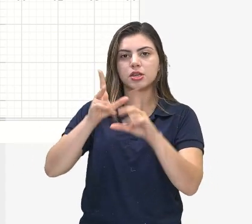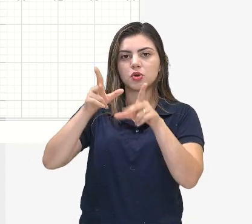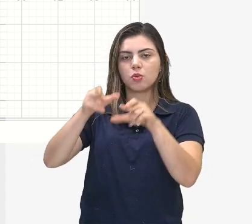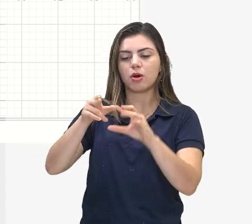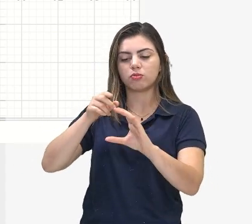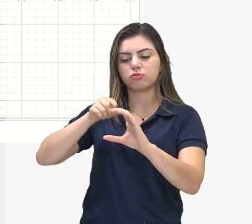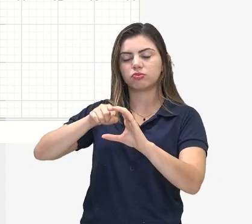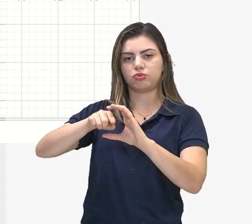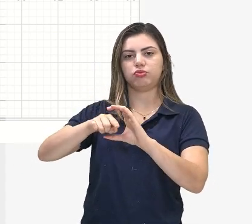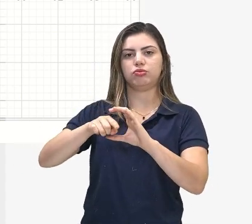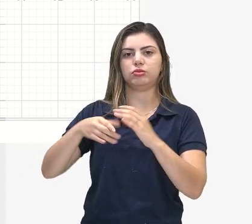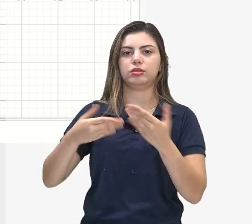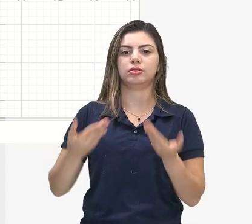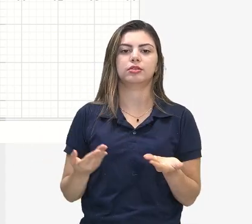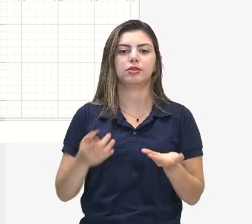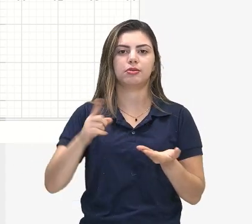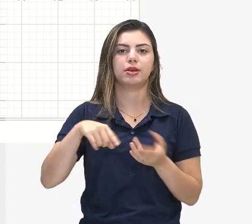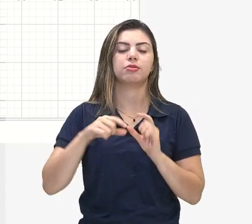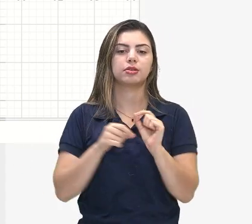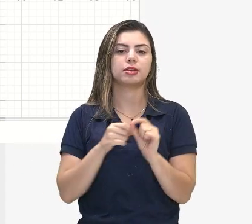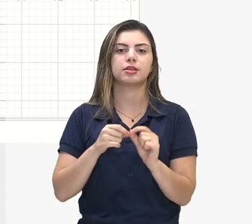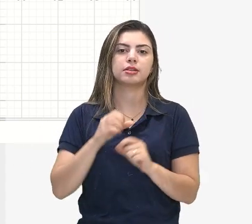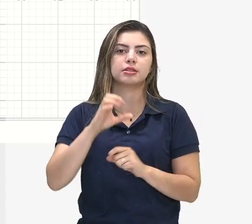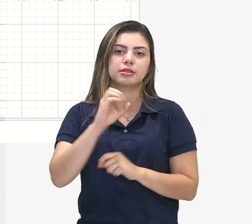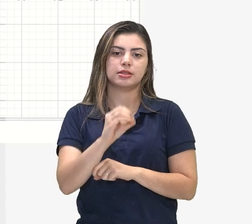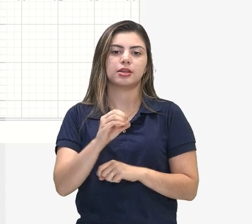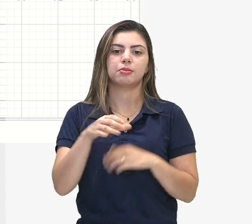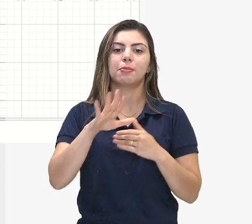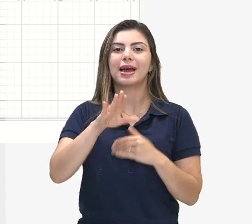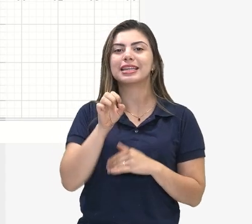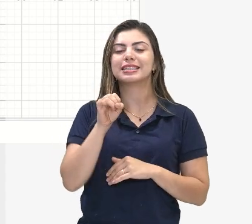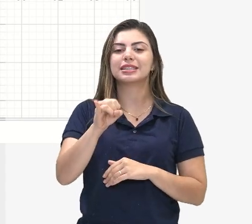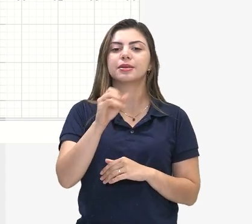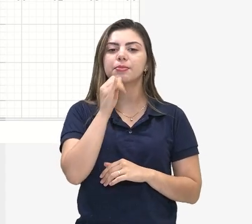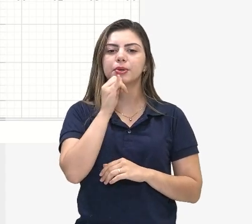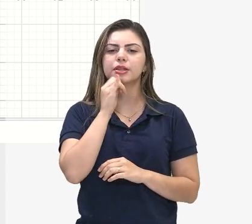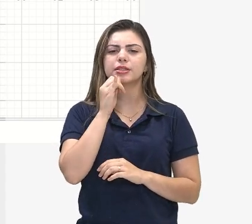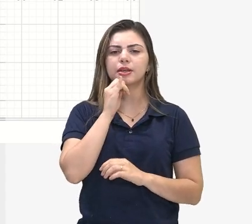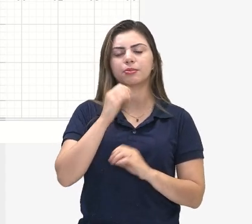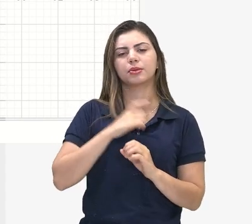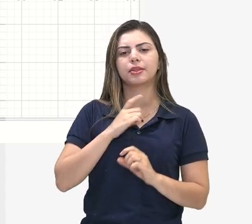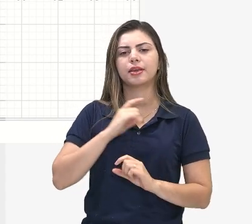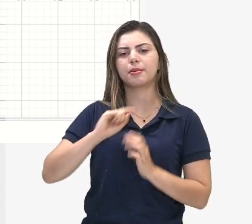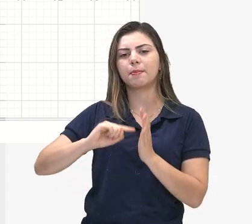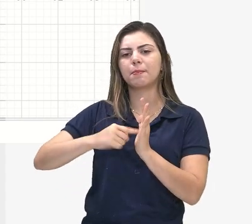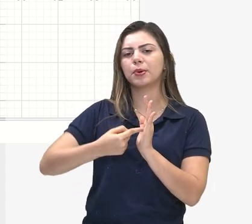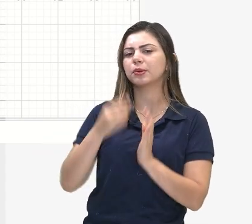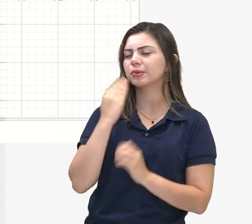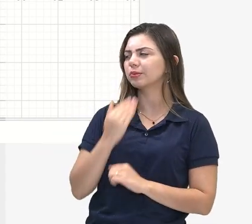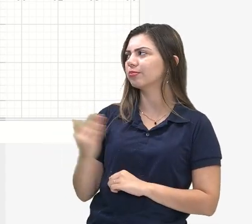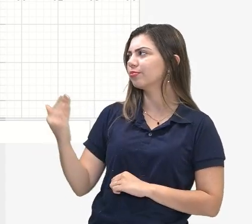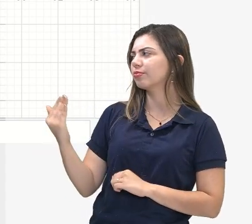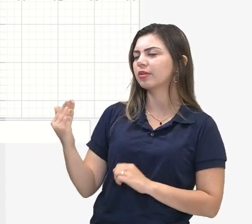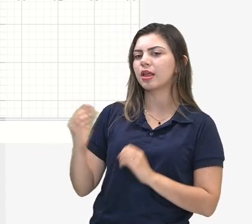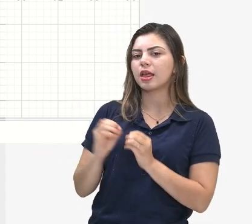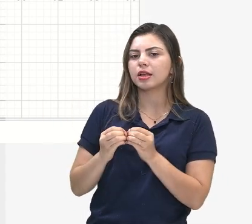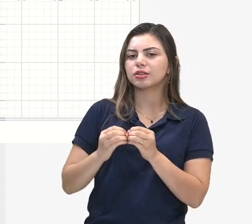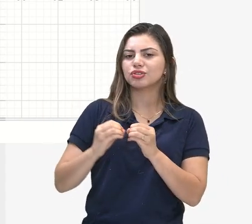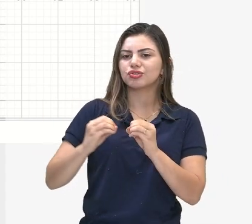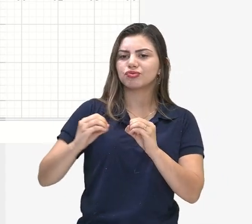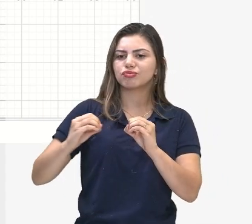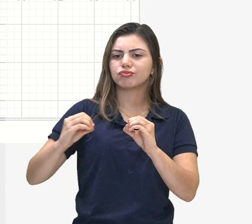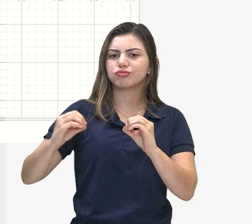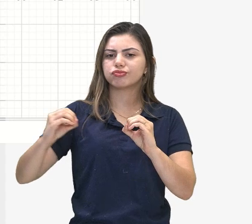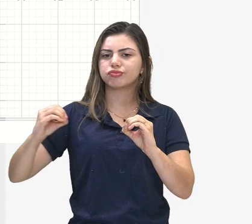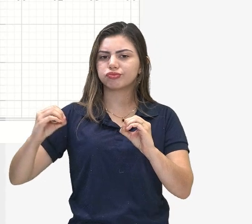zero. E à medida que essa distância vai aumentando, ó, ela vai continuando. Ó. A distância entre o centro e o outro, que é